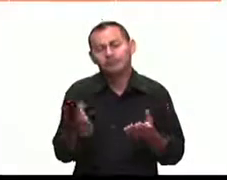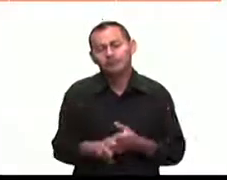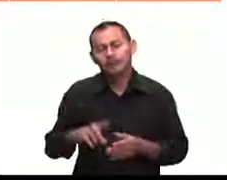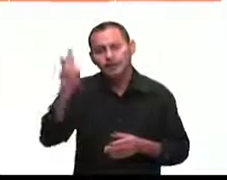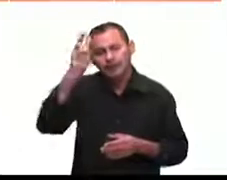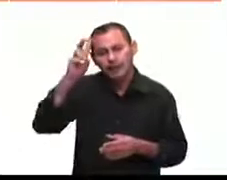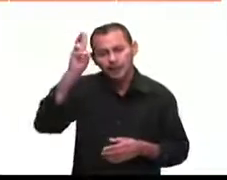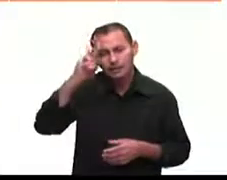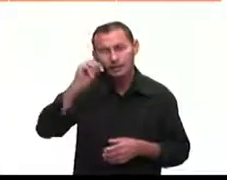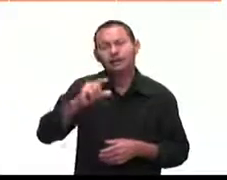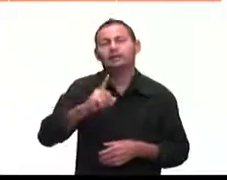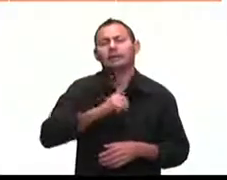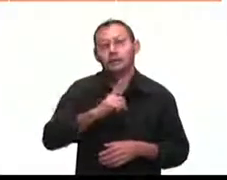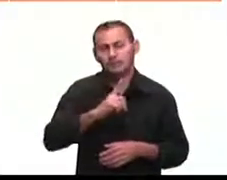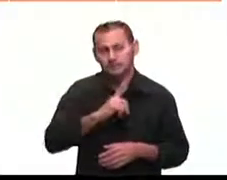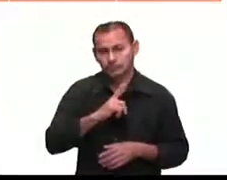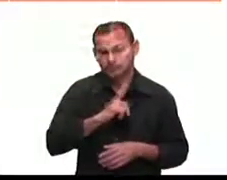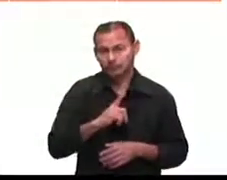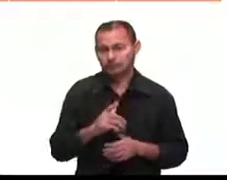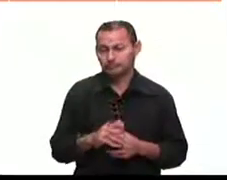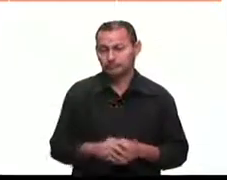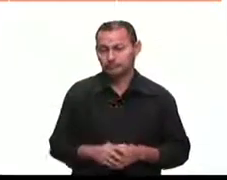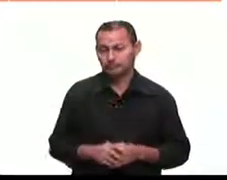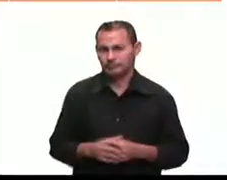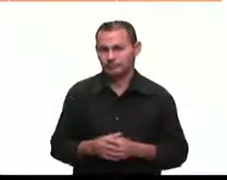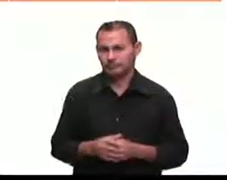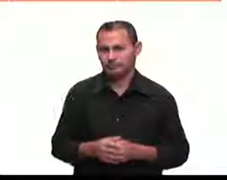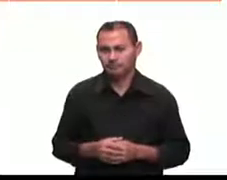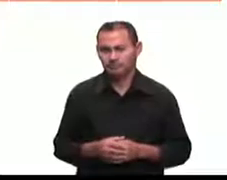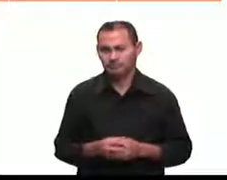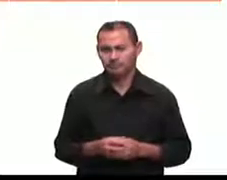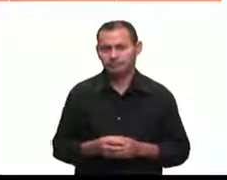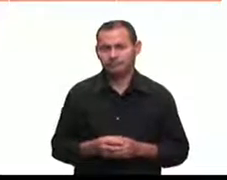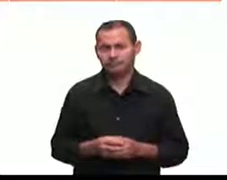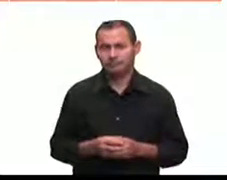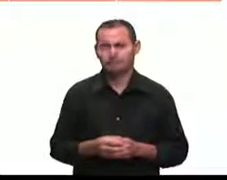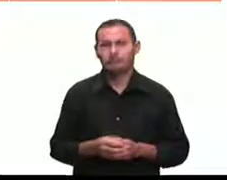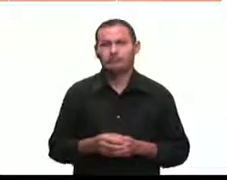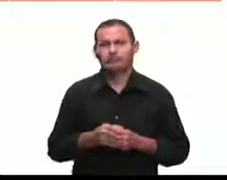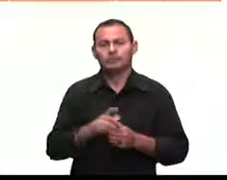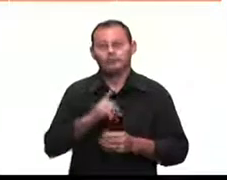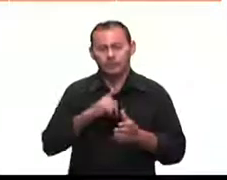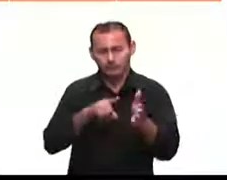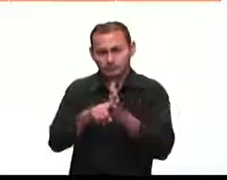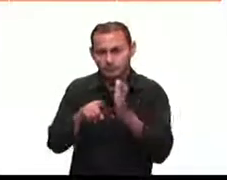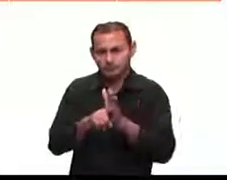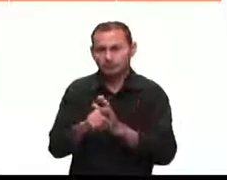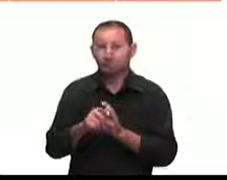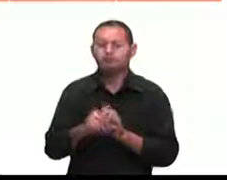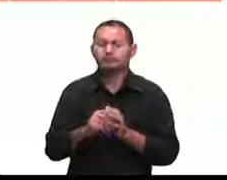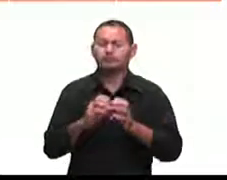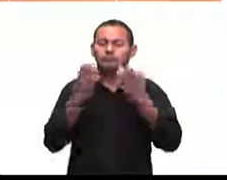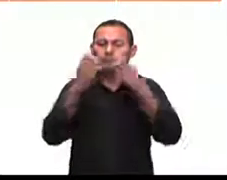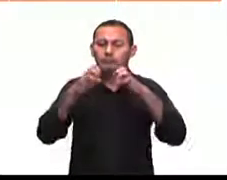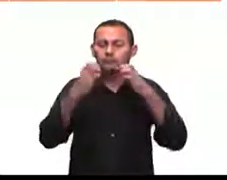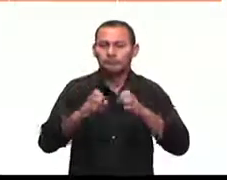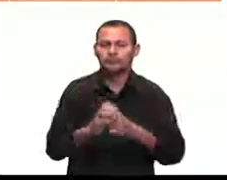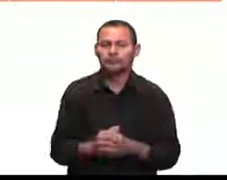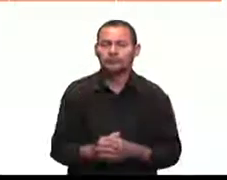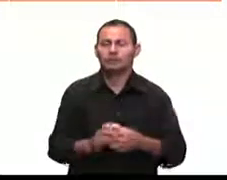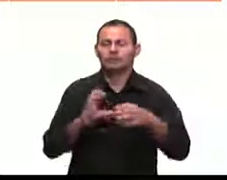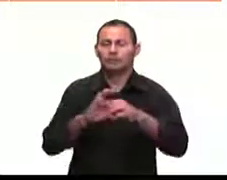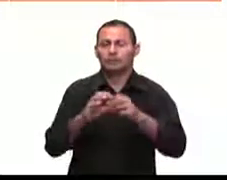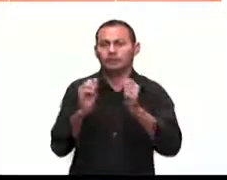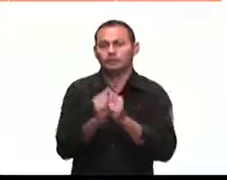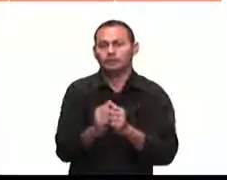lembrem que existem, né, pergunta com estrutura